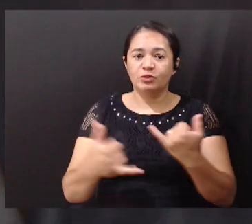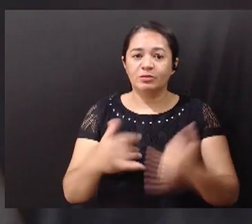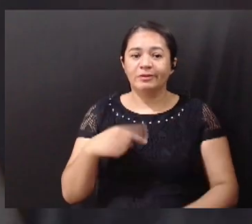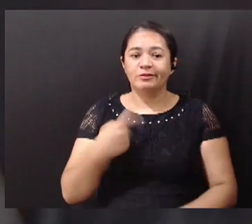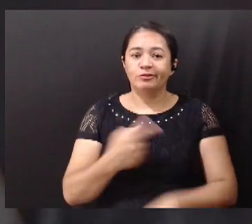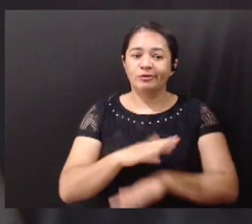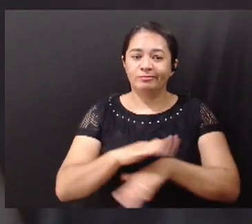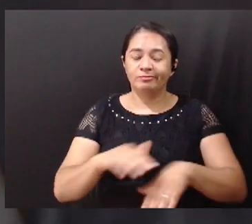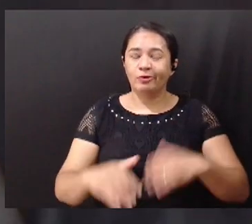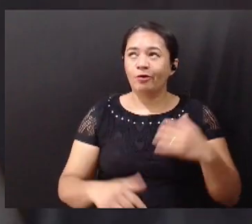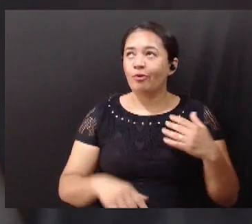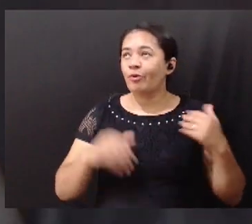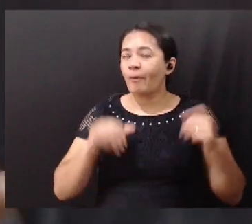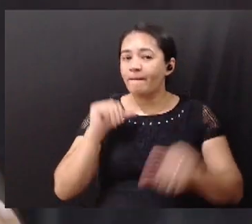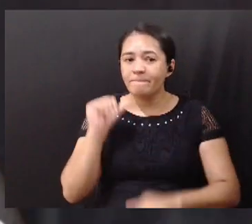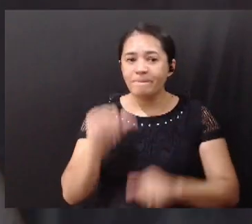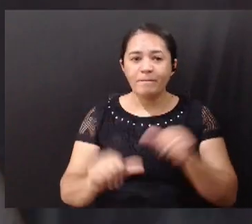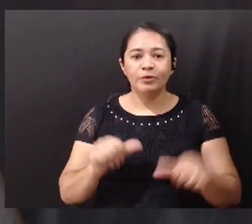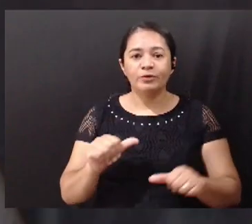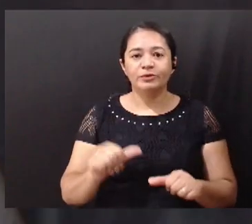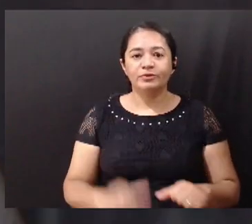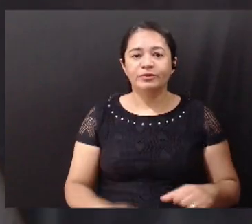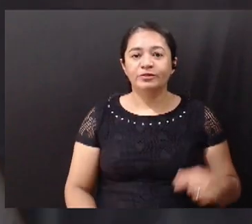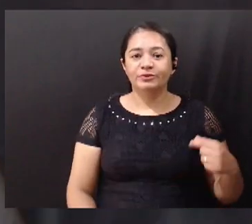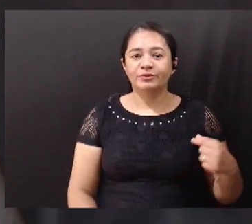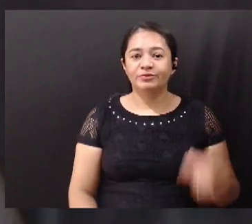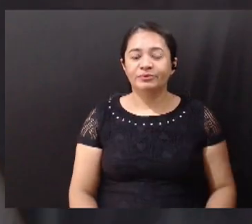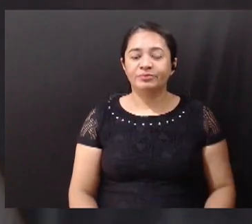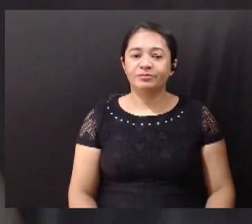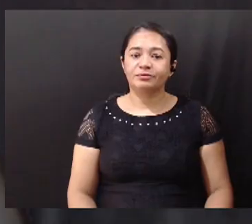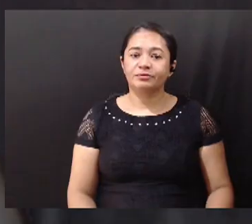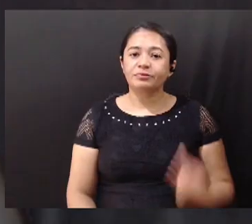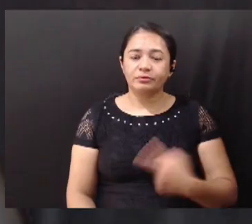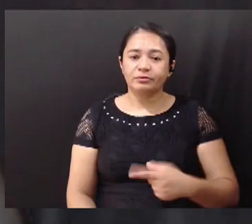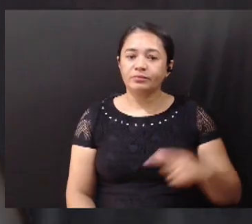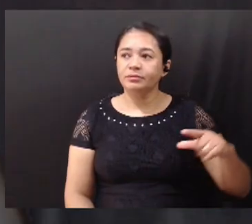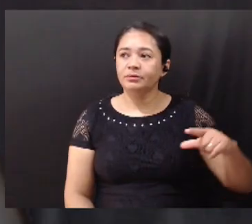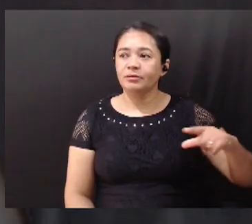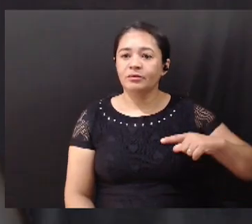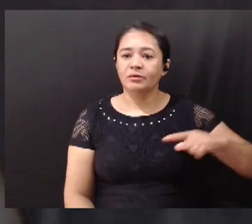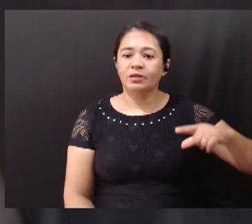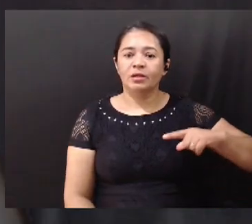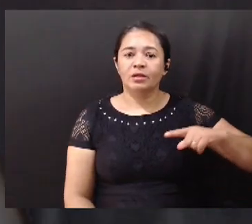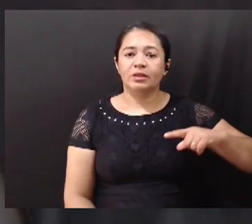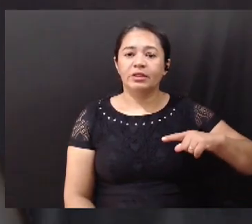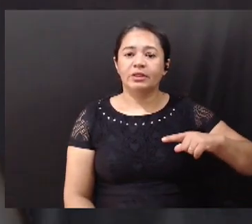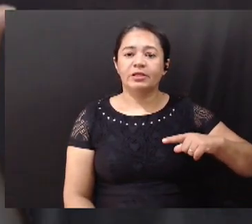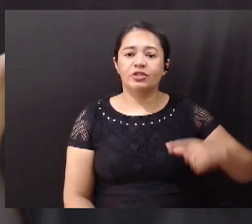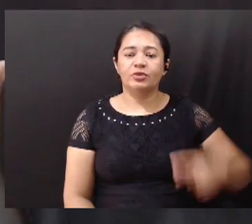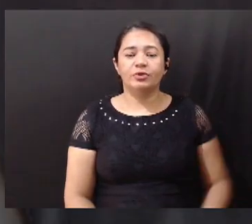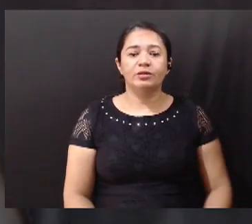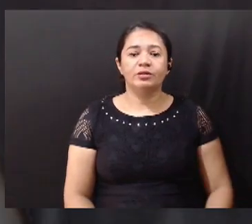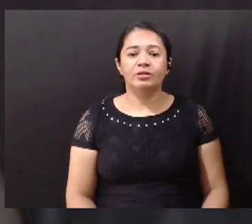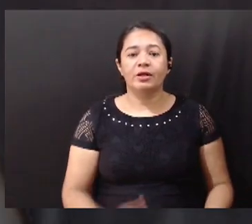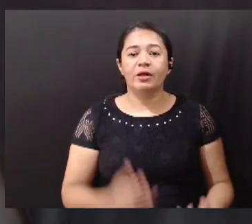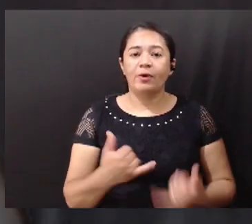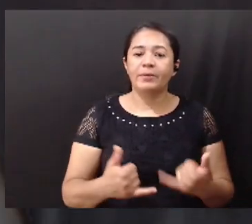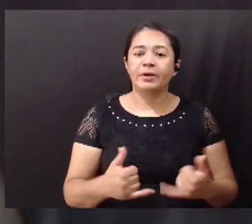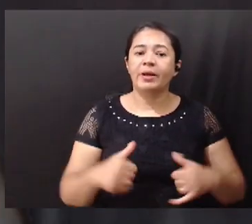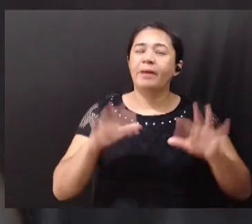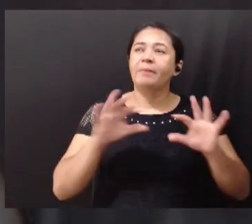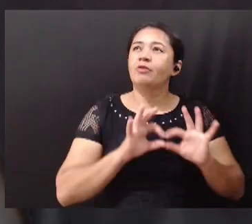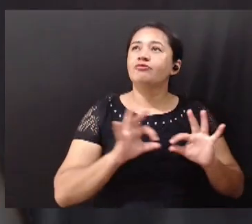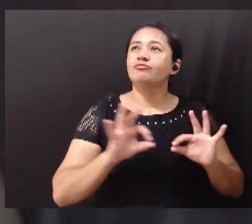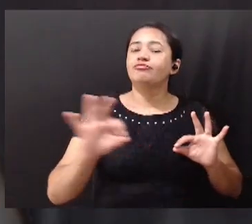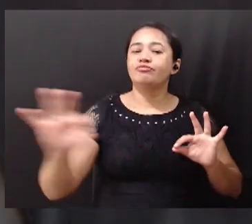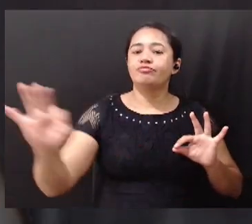né? Na nossa geração, né, a gente tinha mais um brincar mais com um tempo mais estendido, né? A